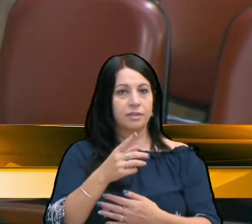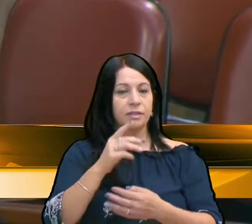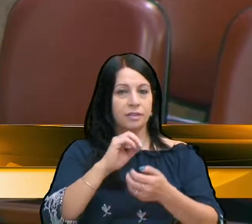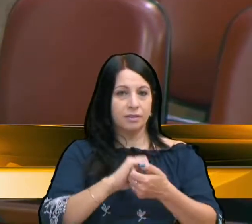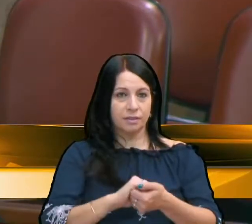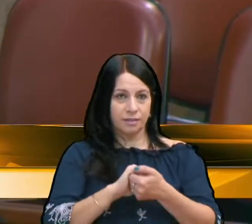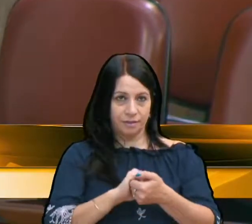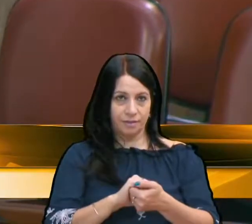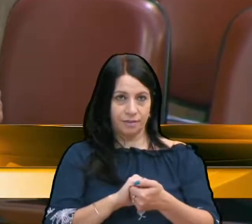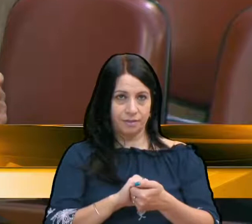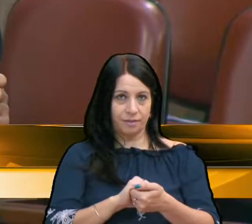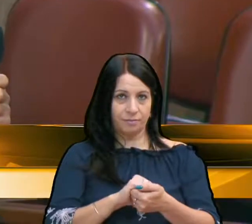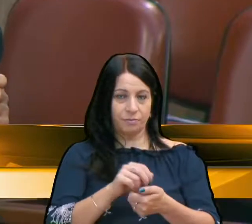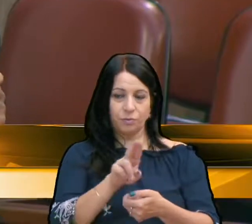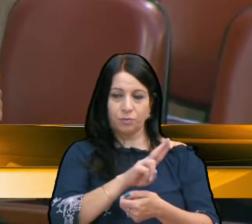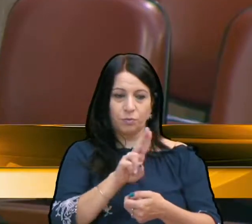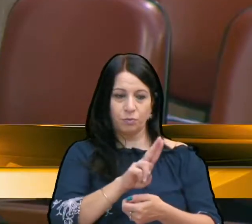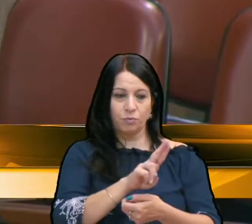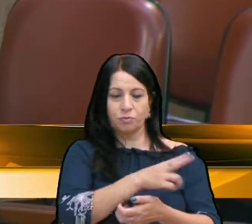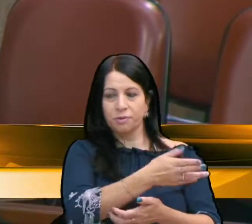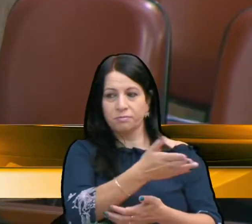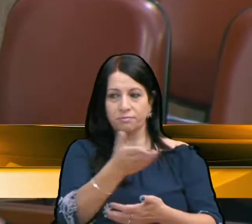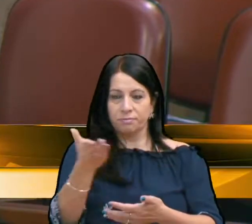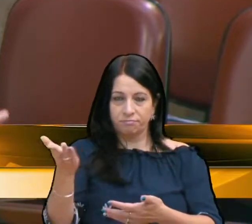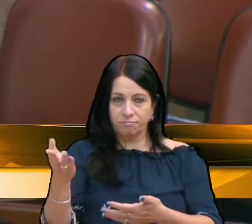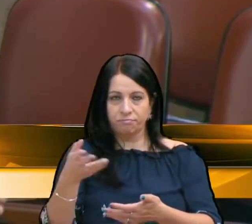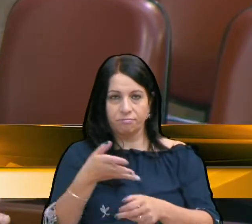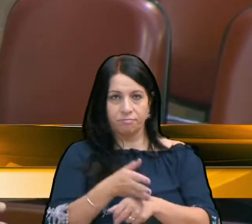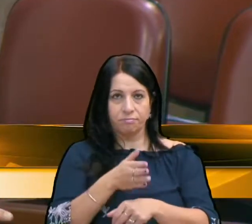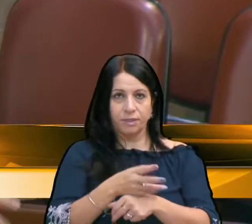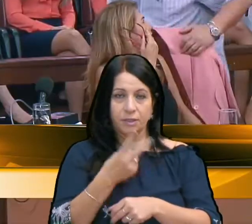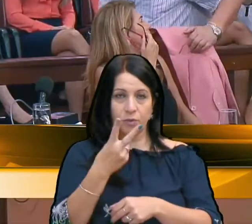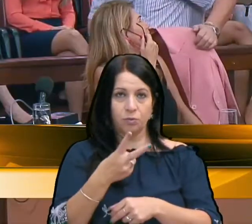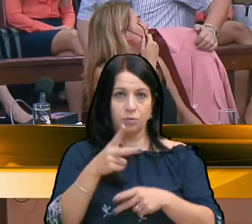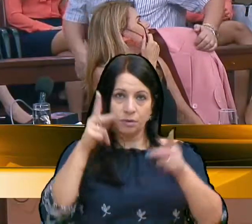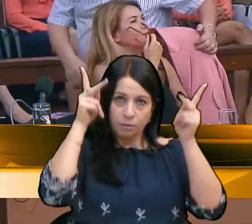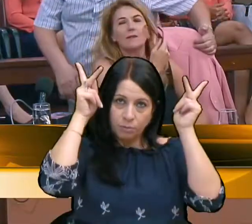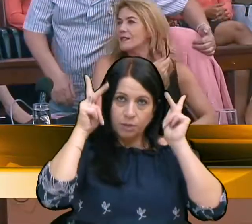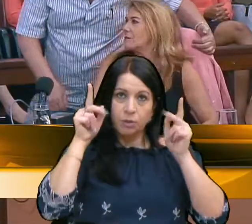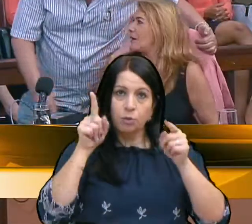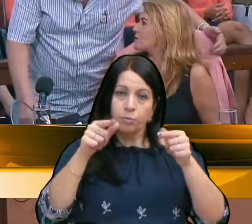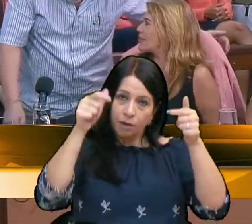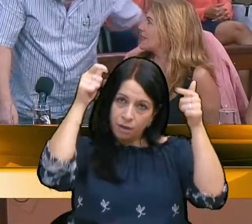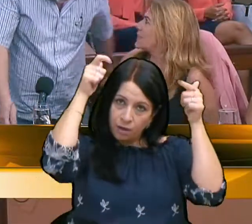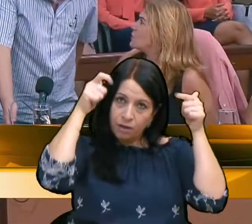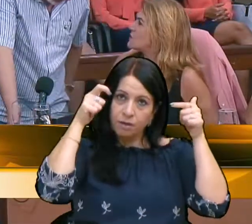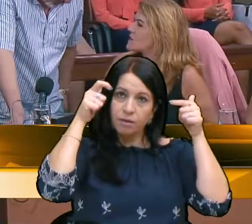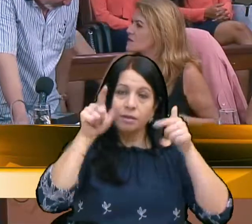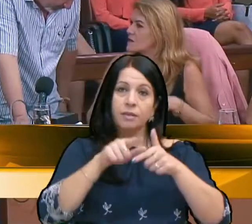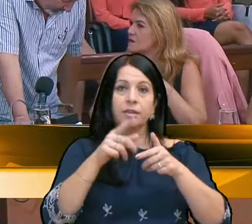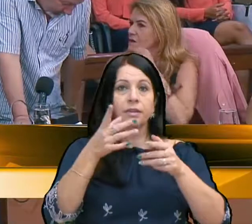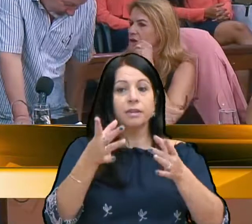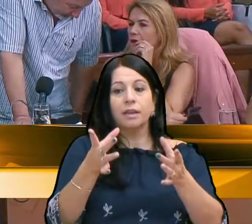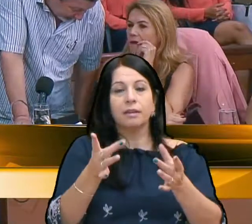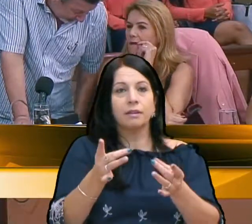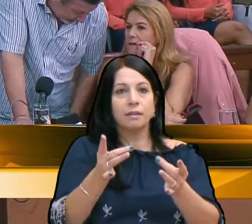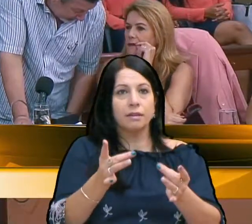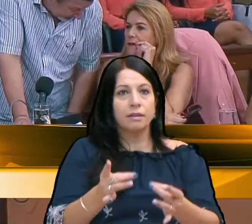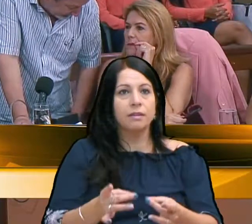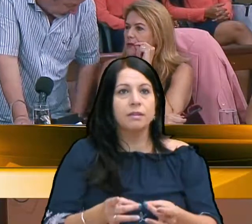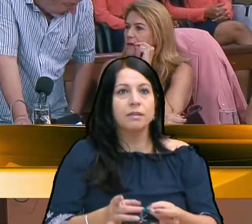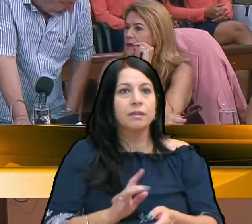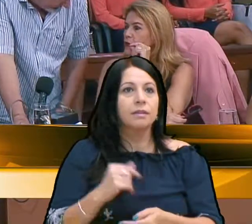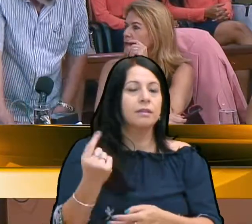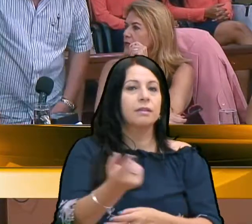vocês por colocarem o nome à disposição. Duas serão princesa, uma será rainha. Isso é um detalhe. O importante é